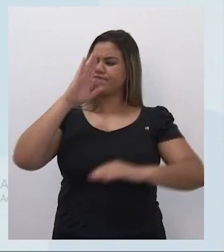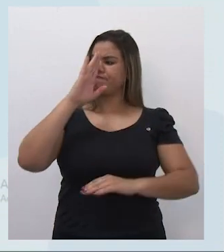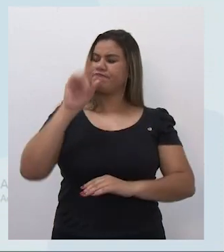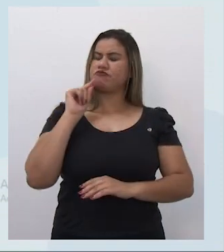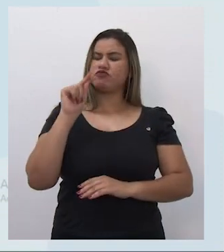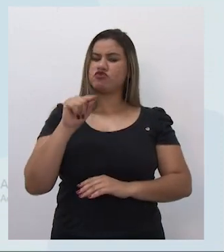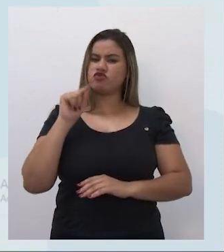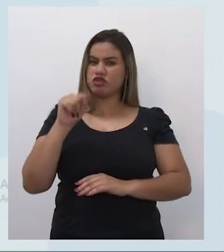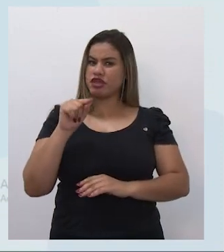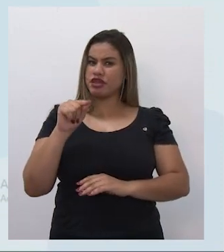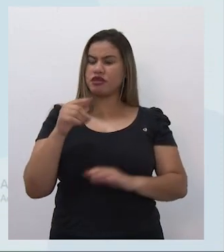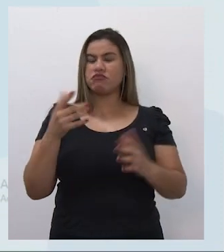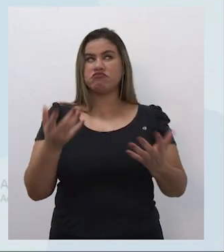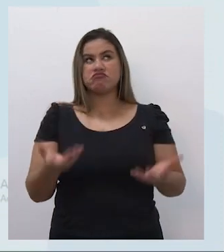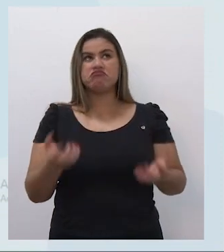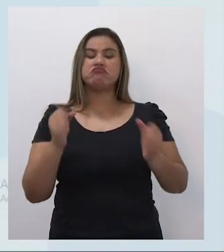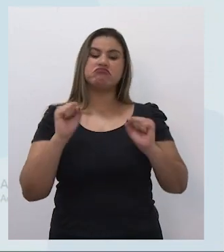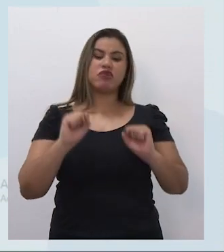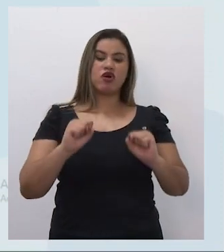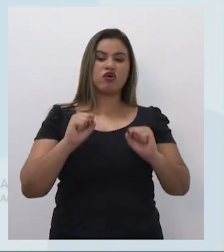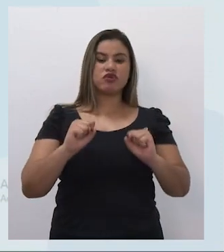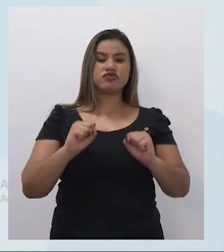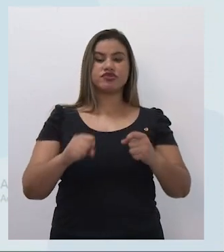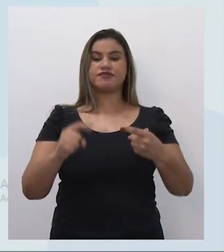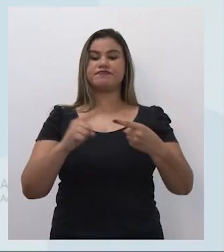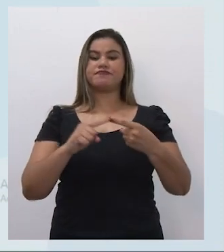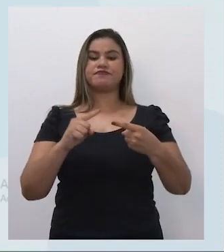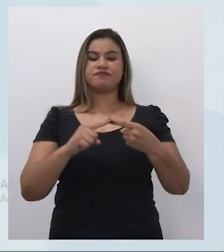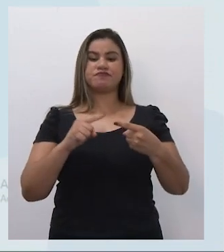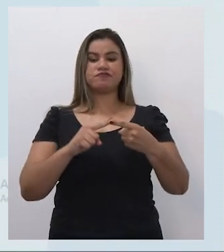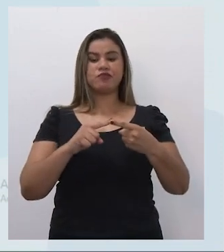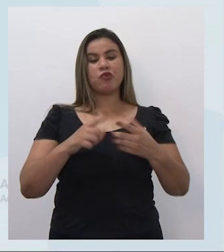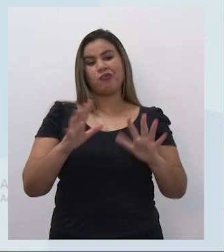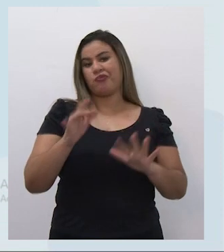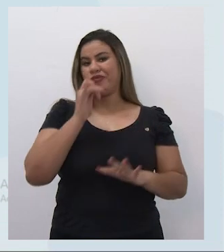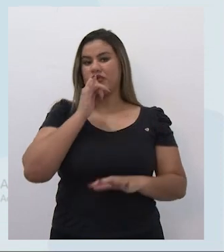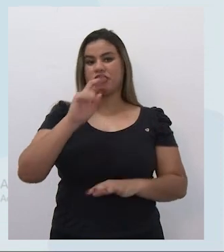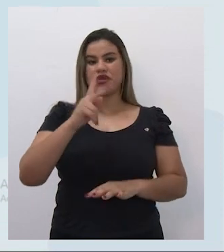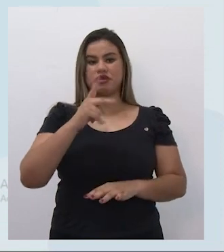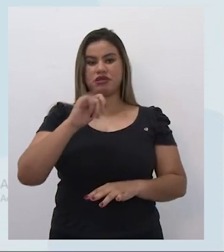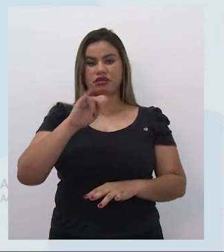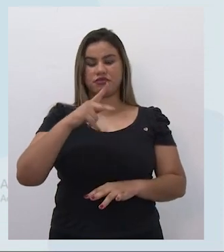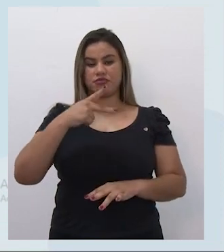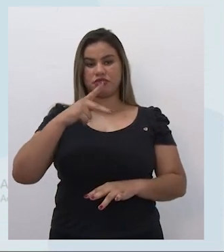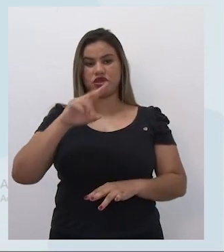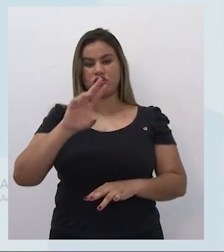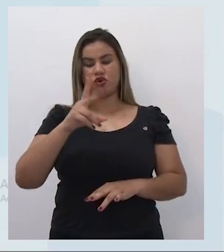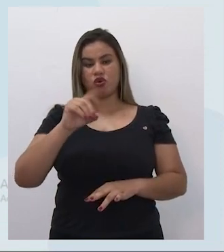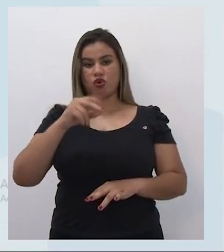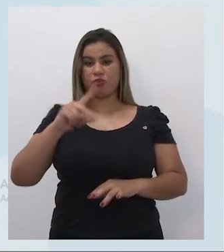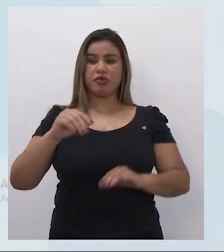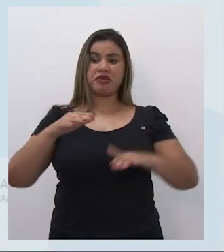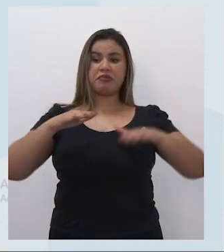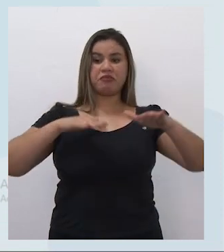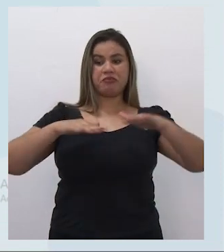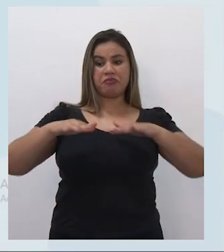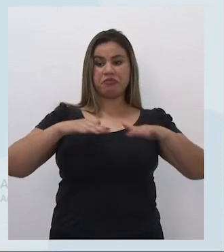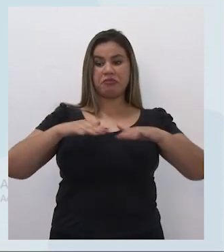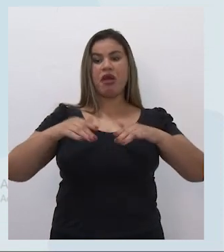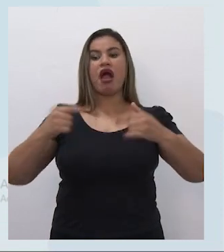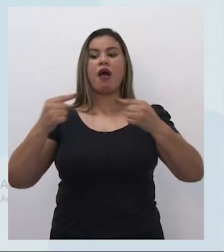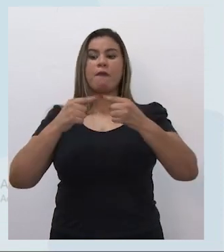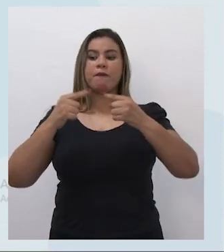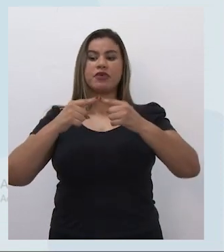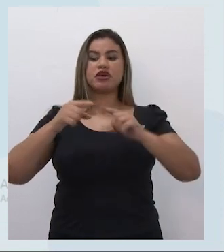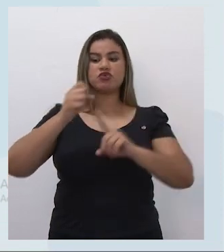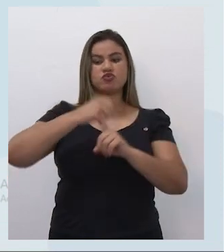neste momento poderiam ser caracterizar o movimento hip hop como expressão sociocultural, relacionar diferentes